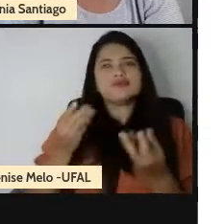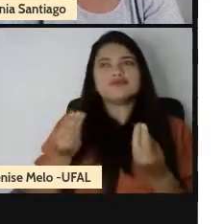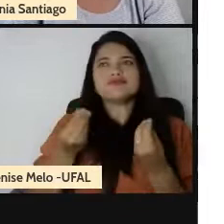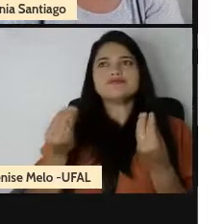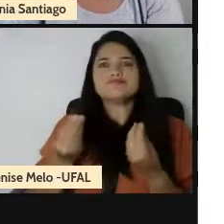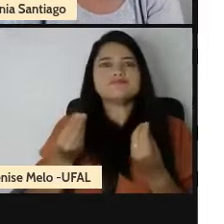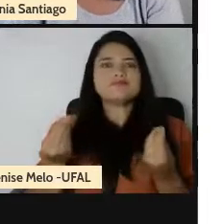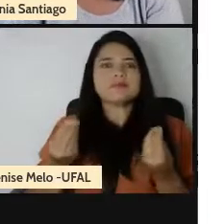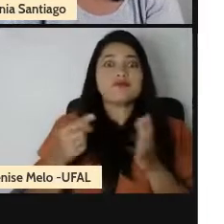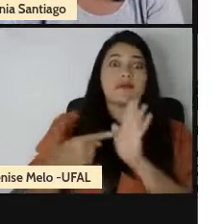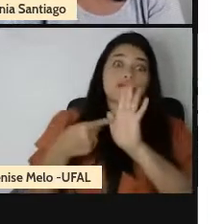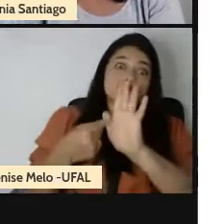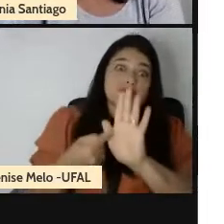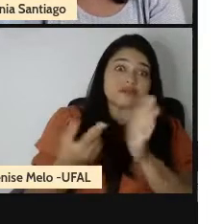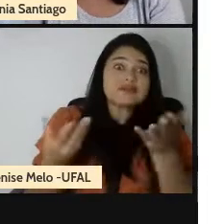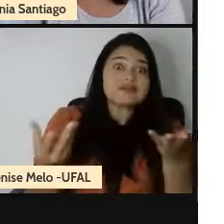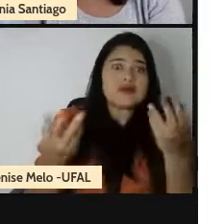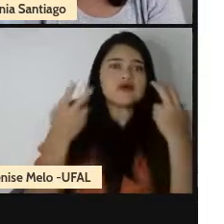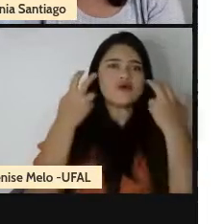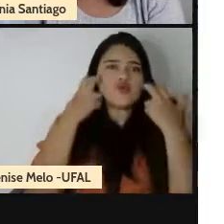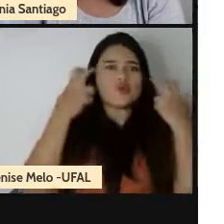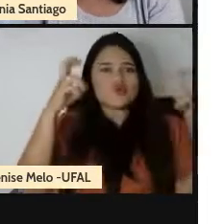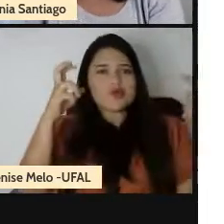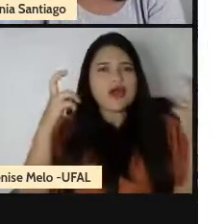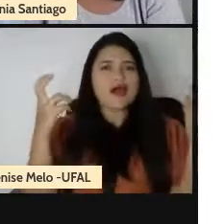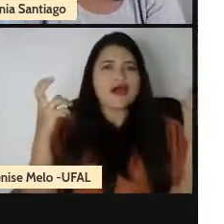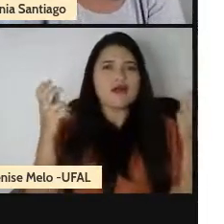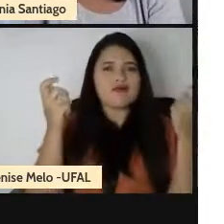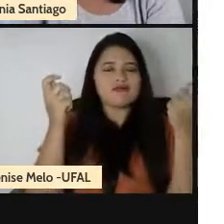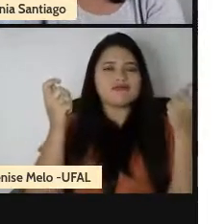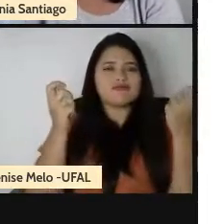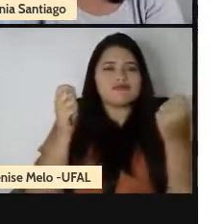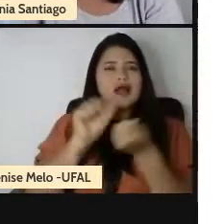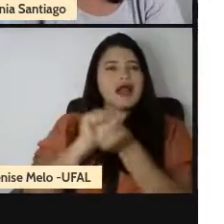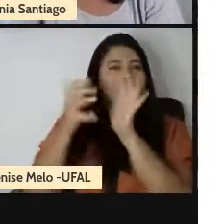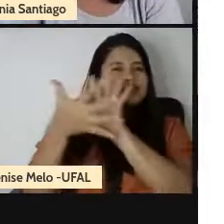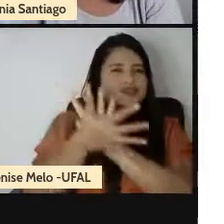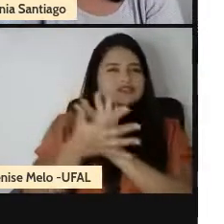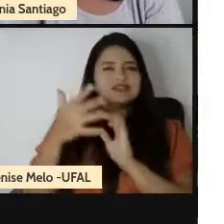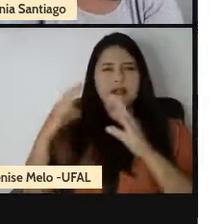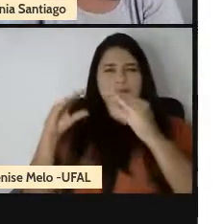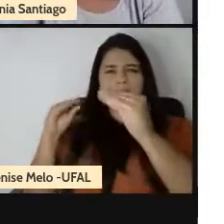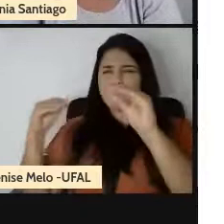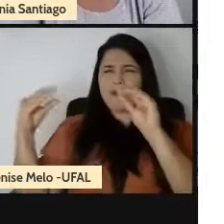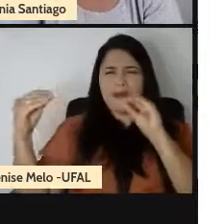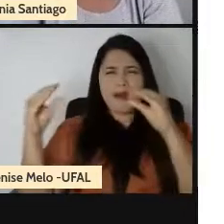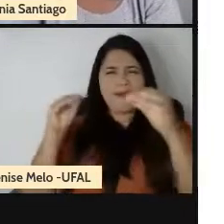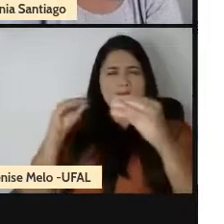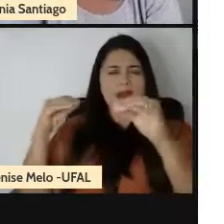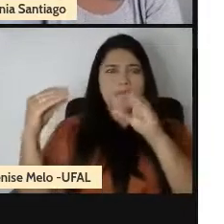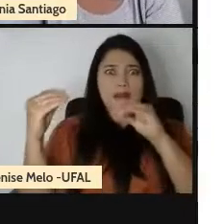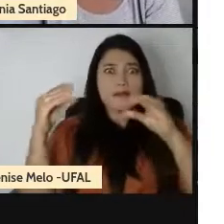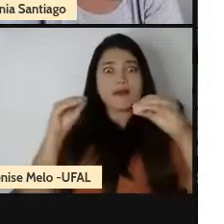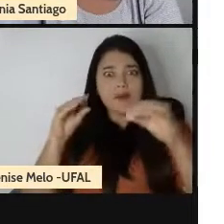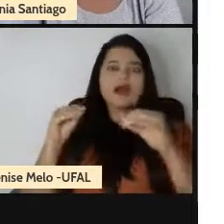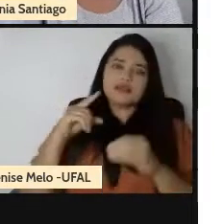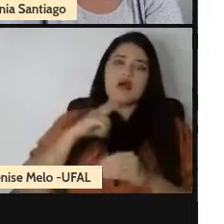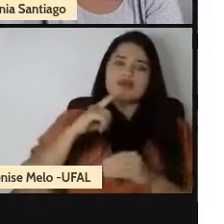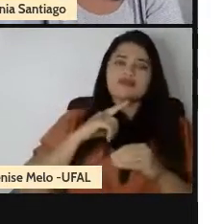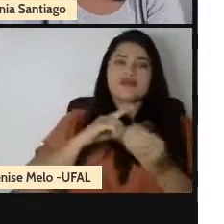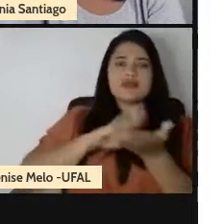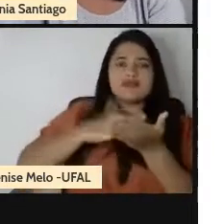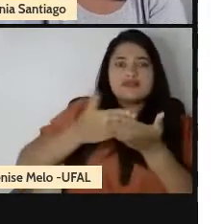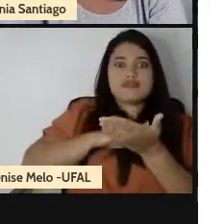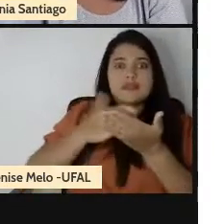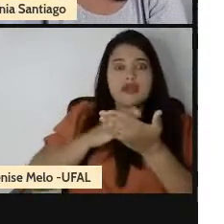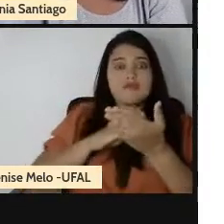uma apresentação cultural, artística, então a gente tem várias vozes atuando como intérpretes ao mesmo tempo, fazendo